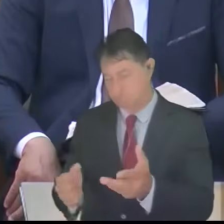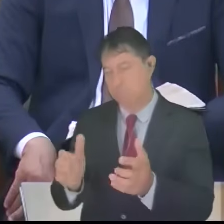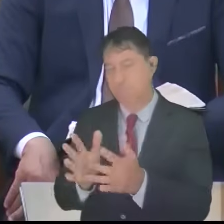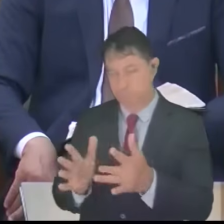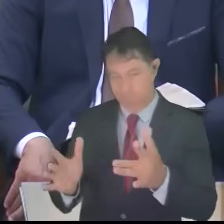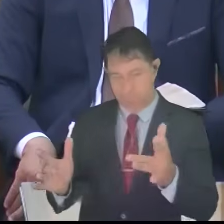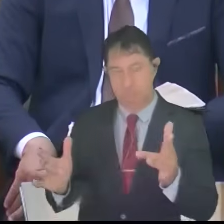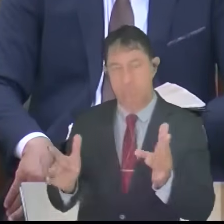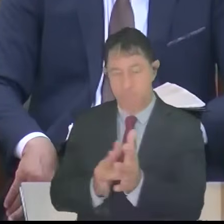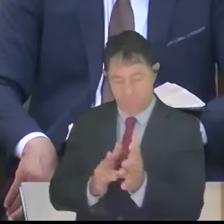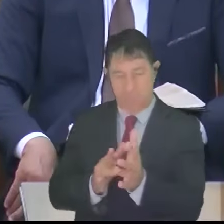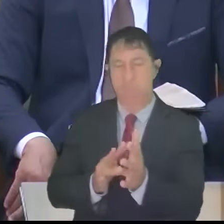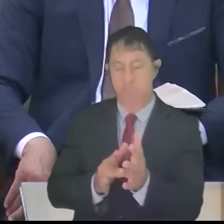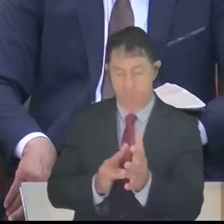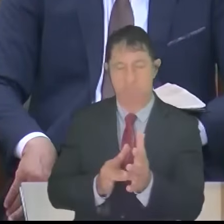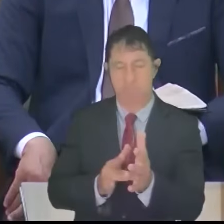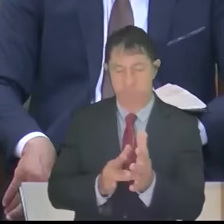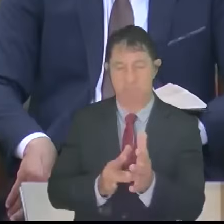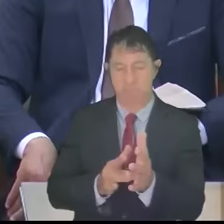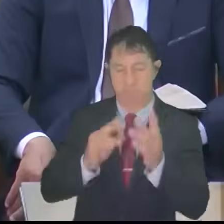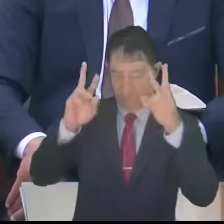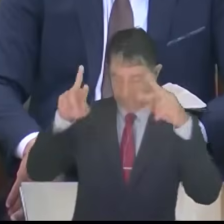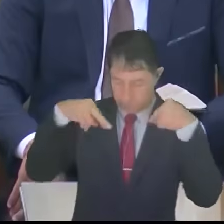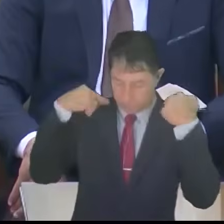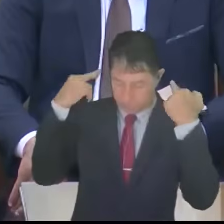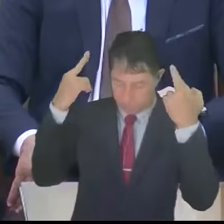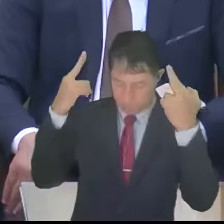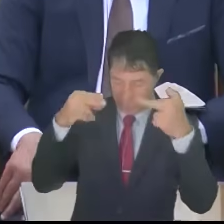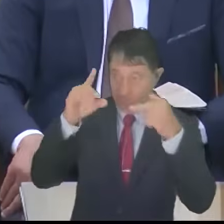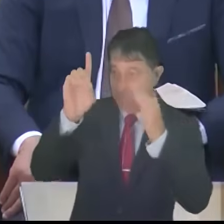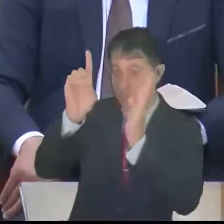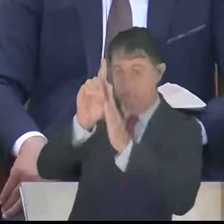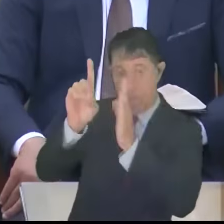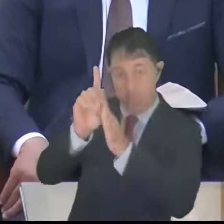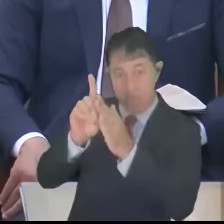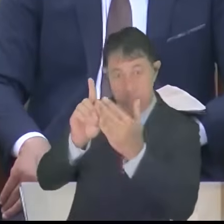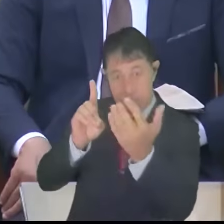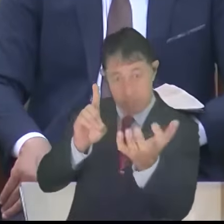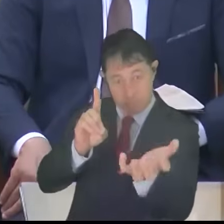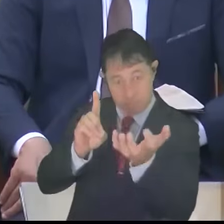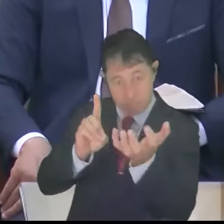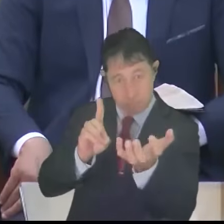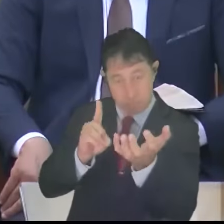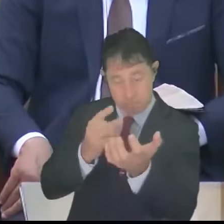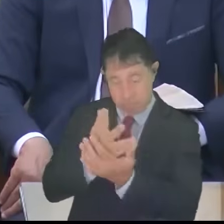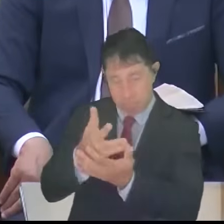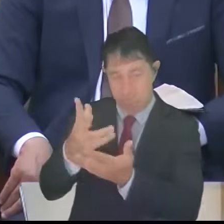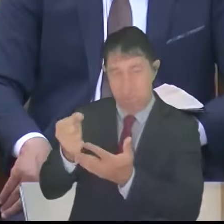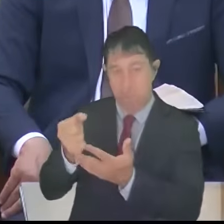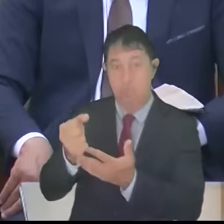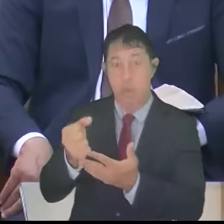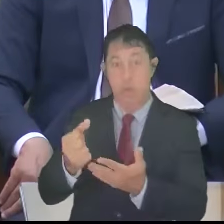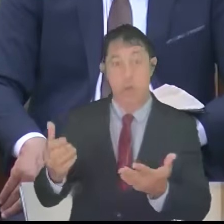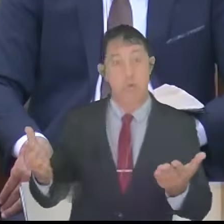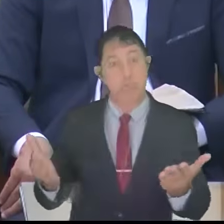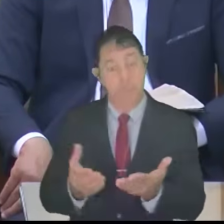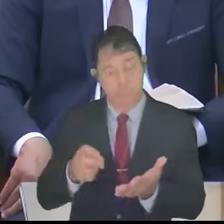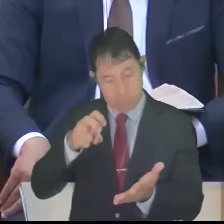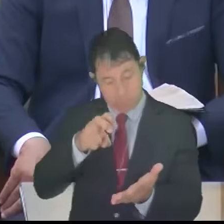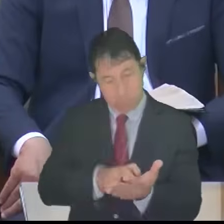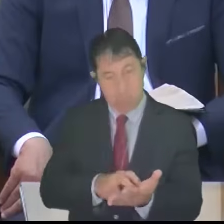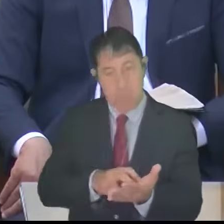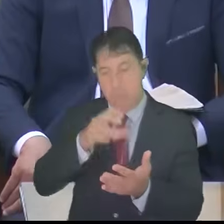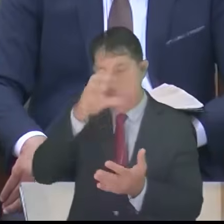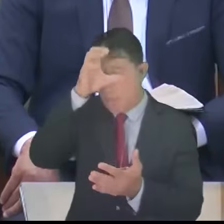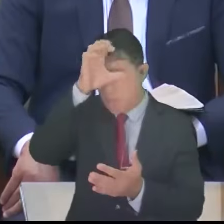você se dirigir ao Cordeiro de Deus. Nós hoje pela manhã aprendemos mais uma vez que